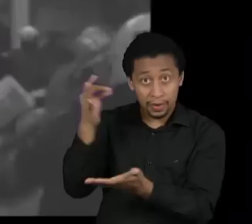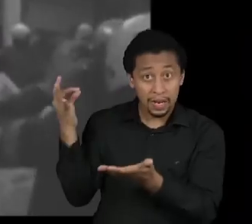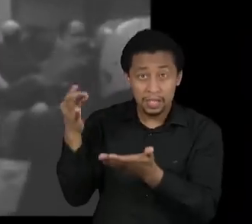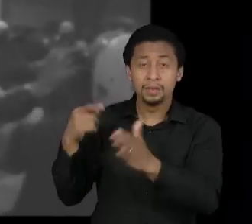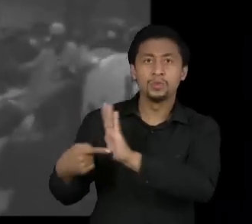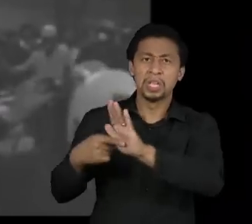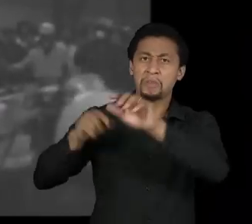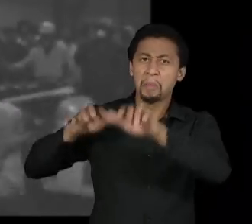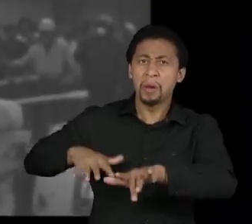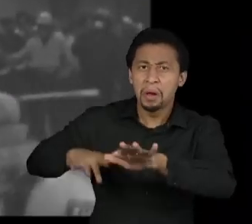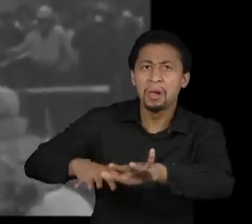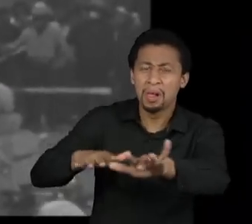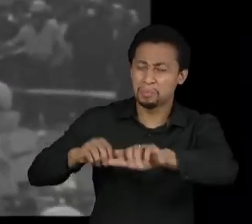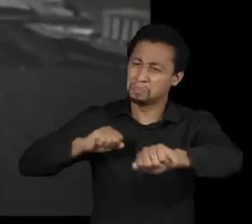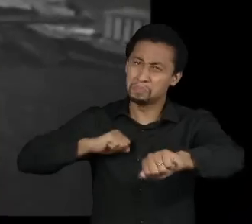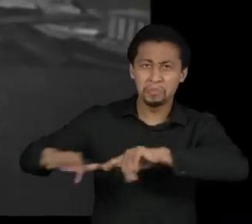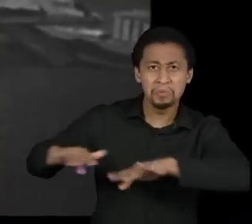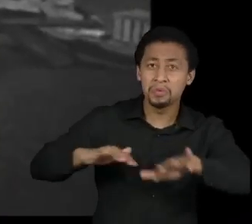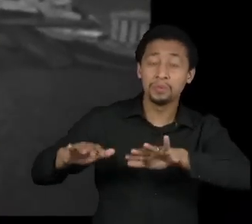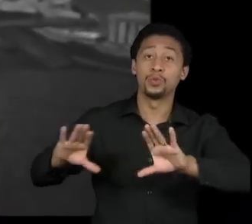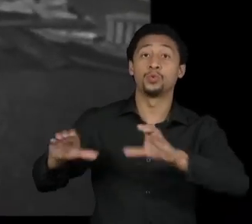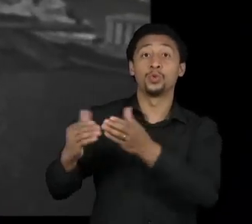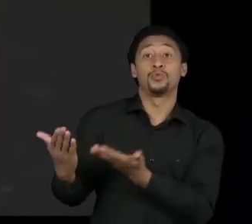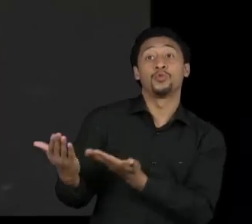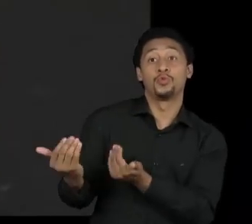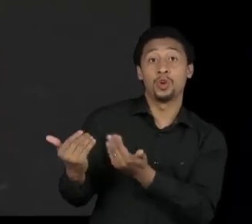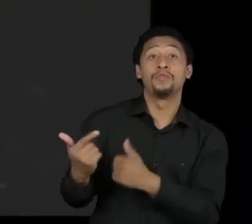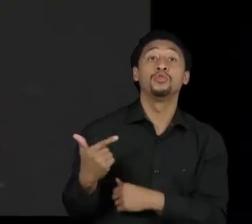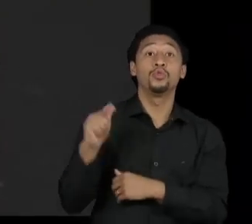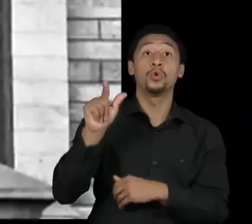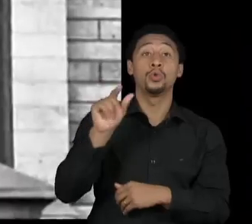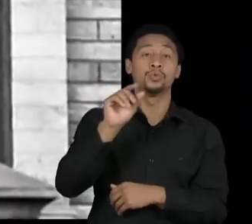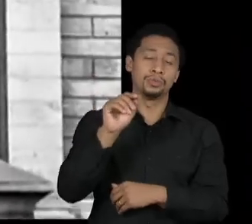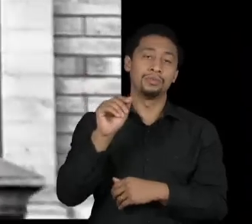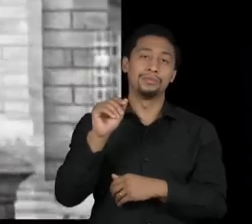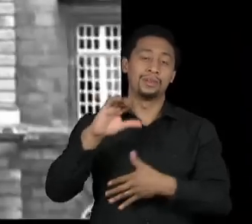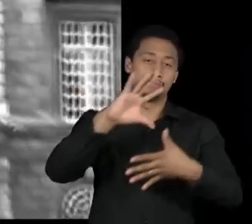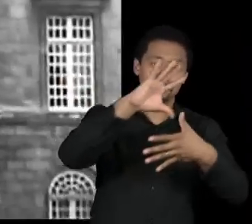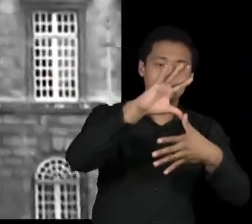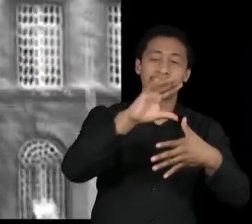chama revolucionária também entre jovens de outros continentes.